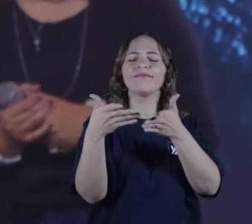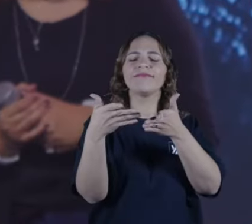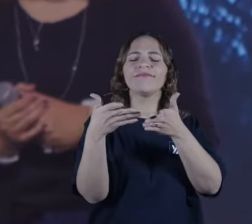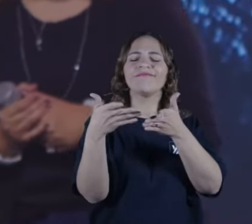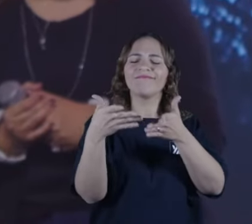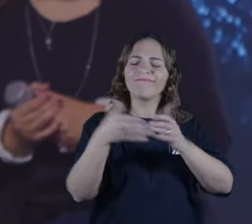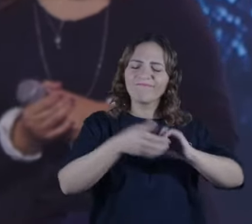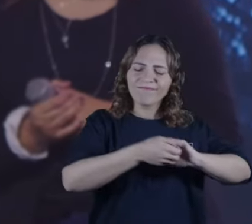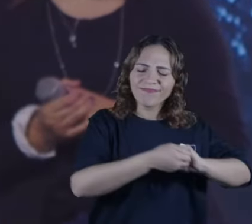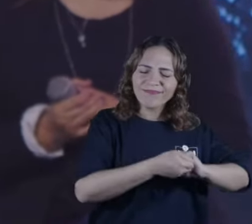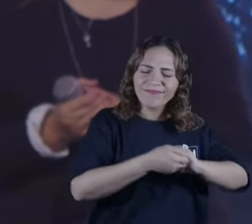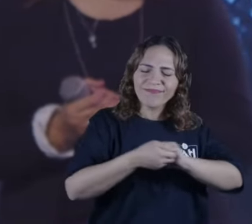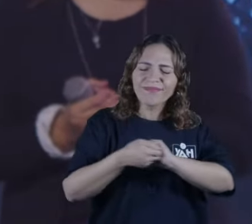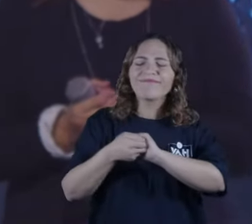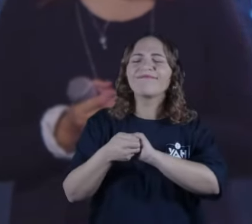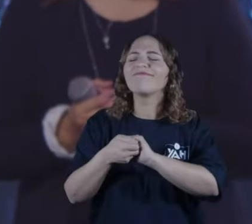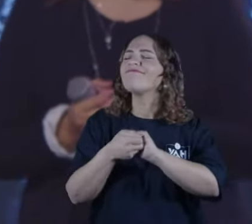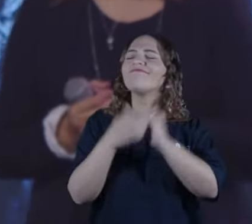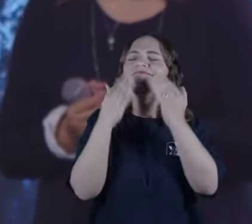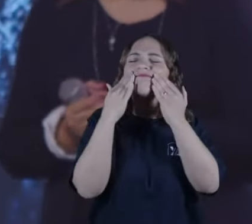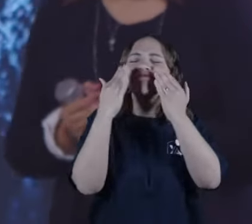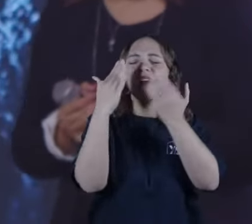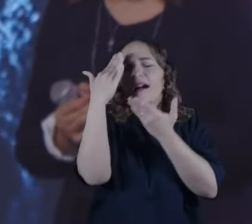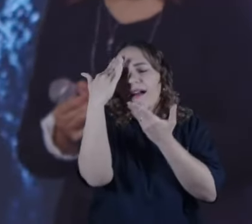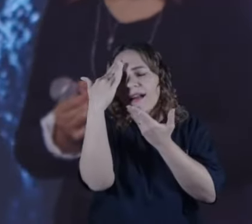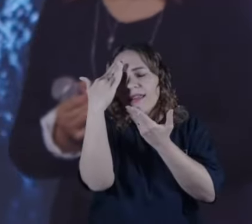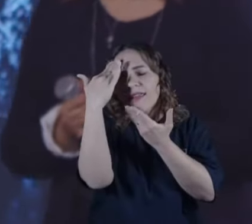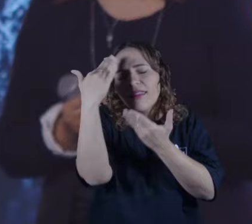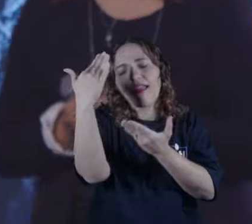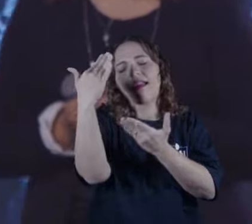nós queremos em primeiro lugar agradecer,